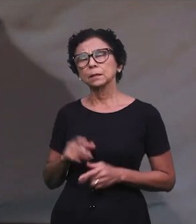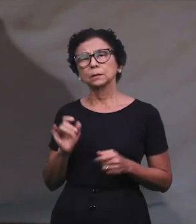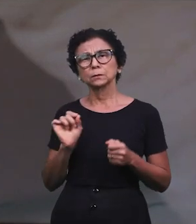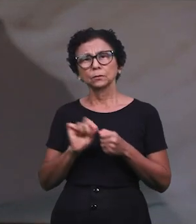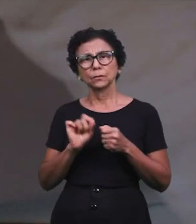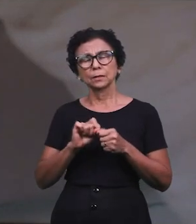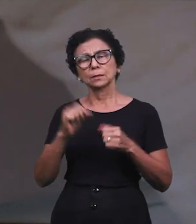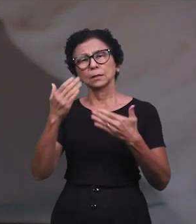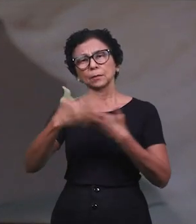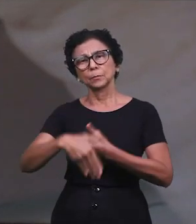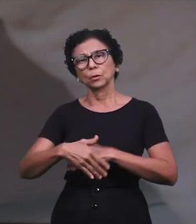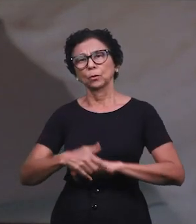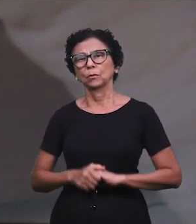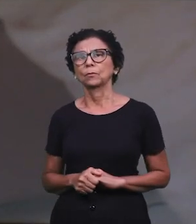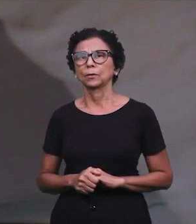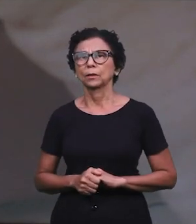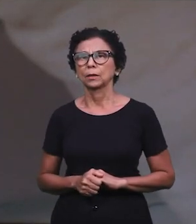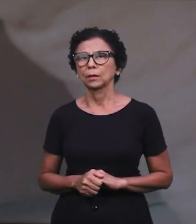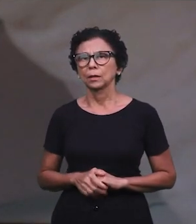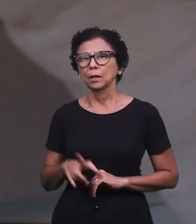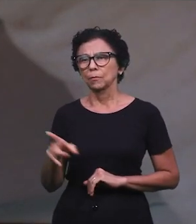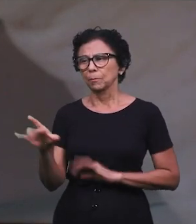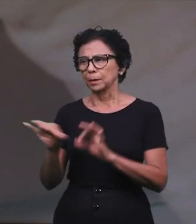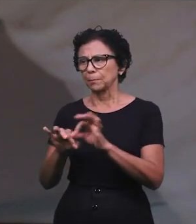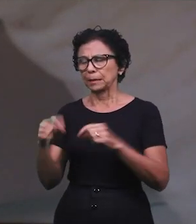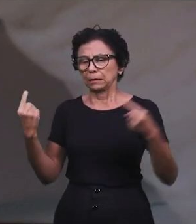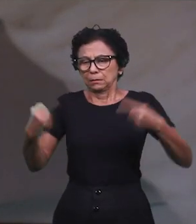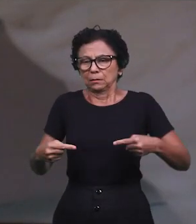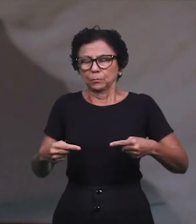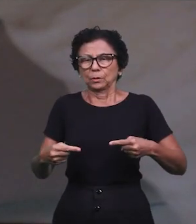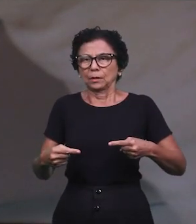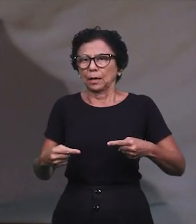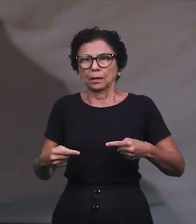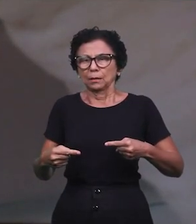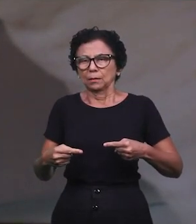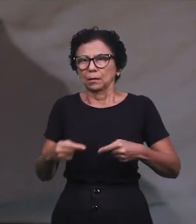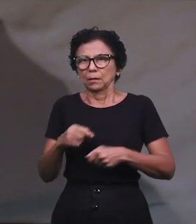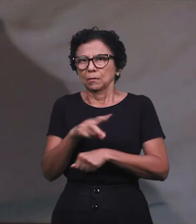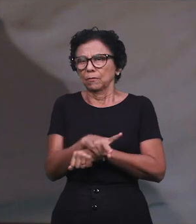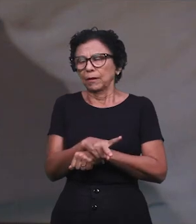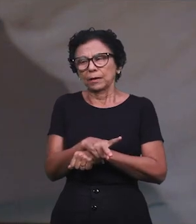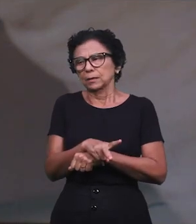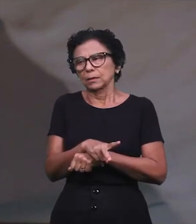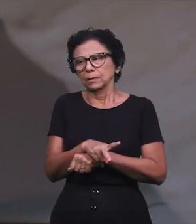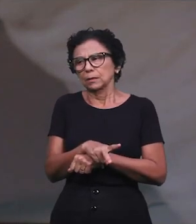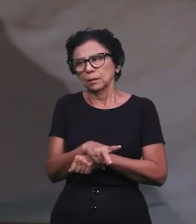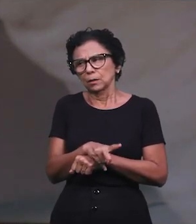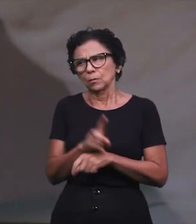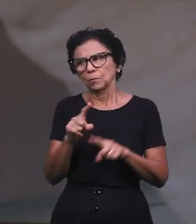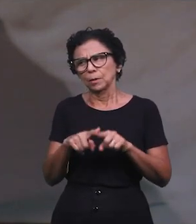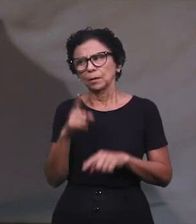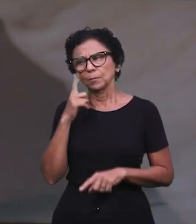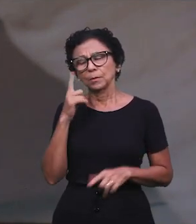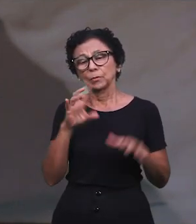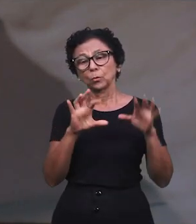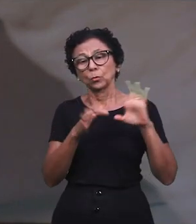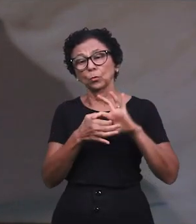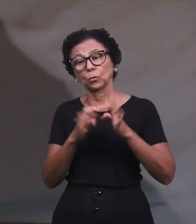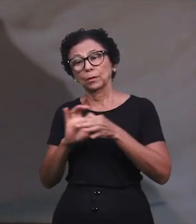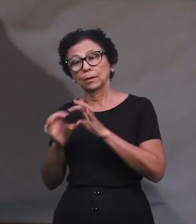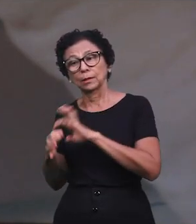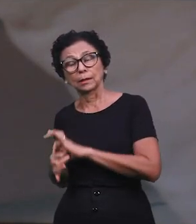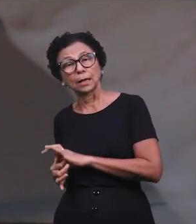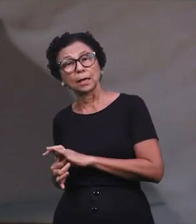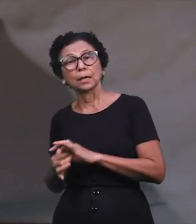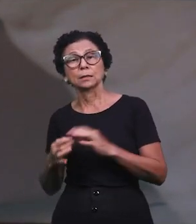para disputar uma das vagas, mas é até para você se ambientar com aquele contexto de fazer inscrição, de ir no